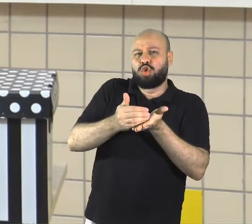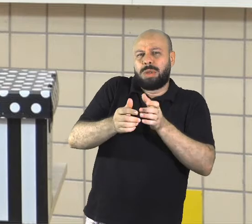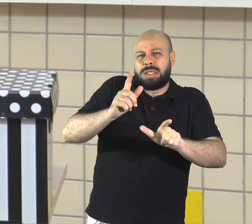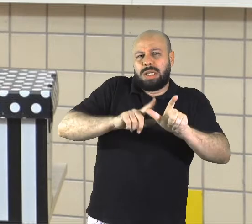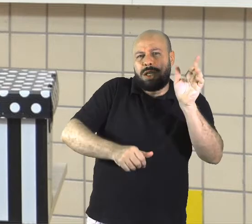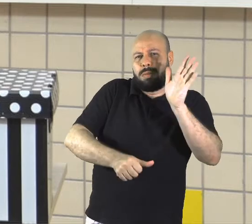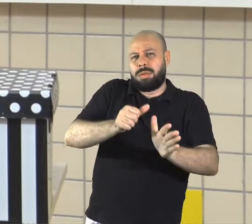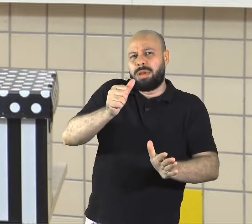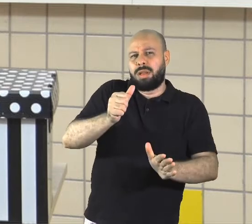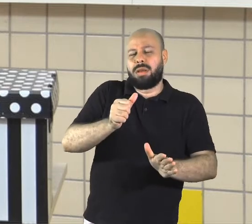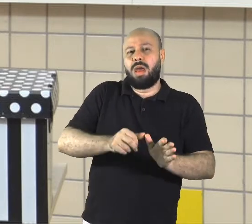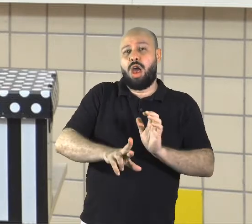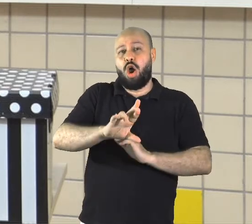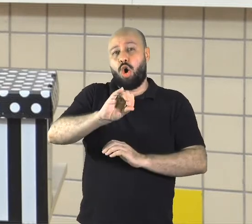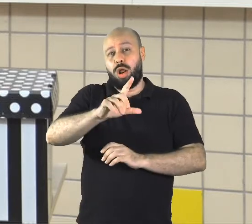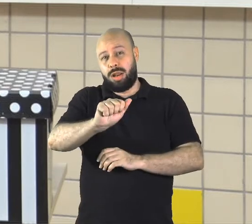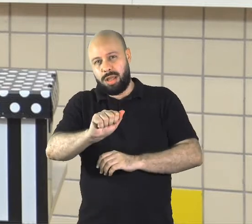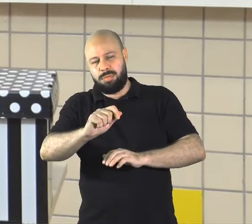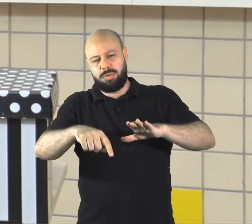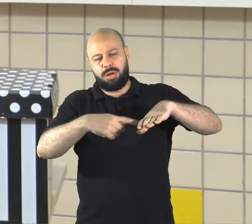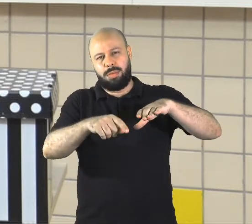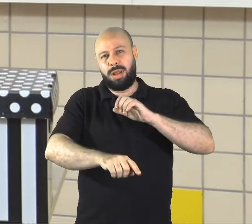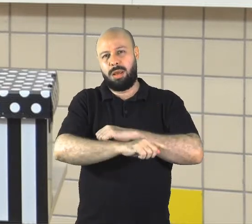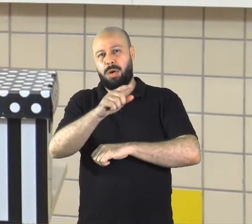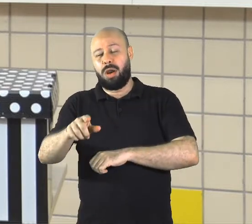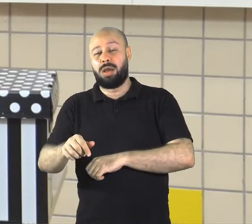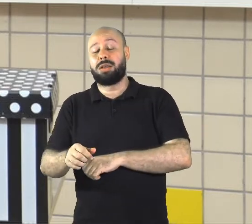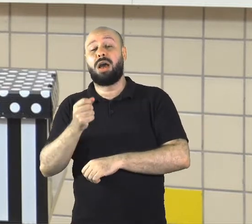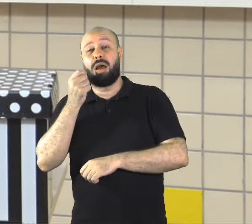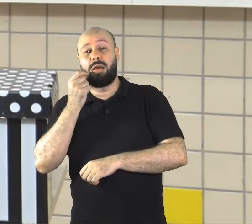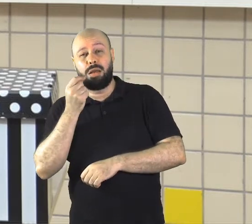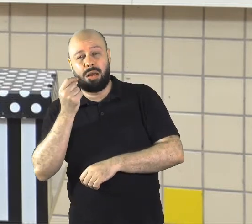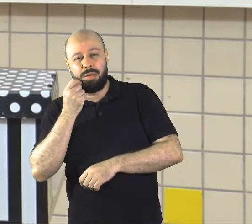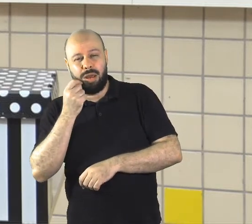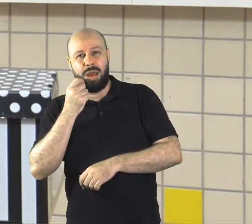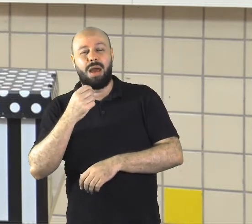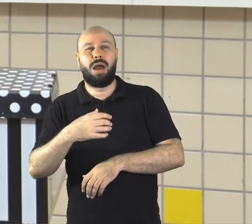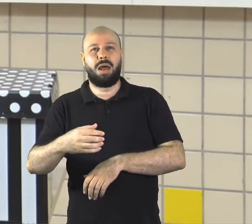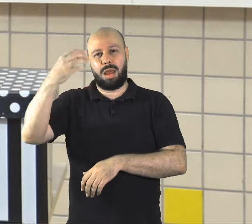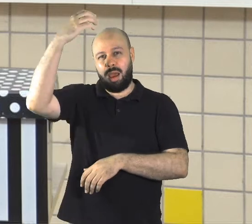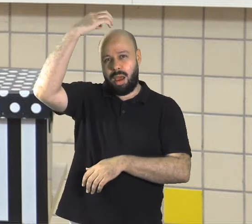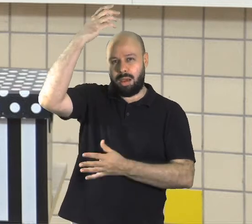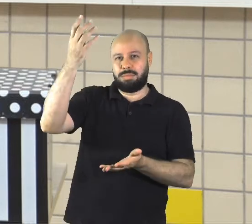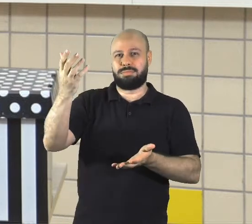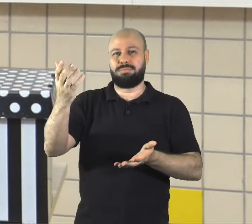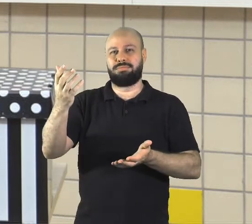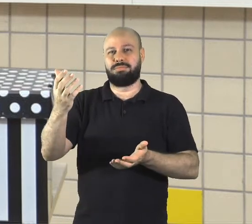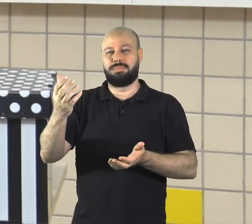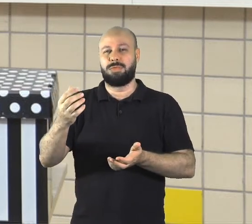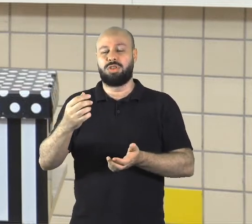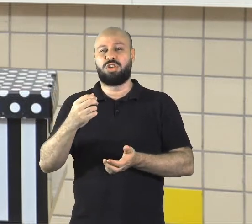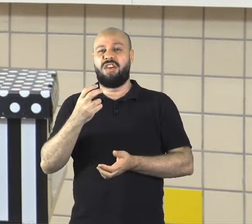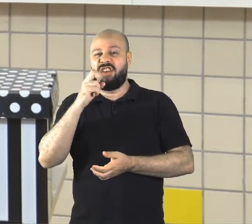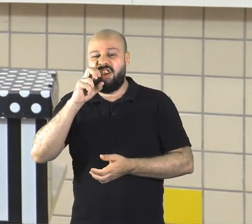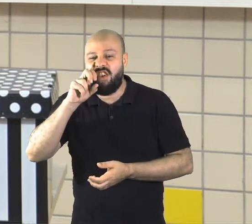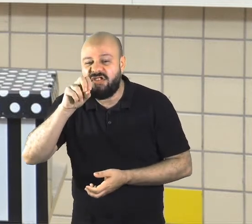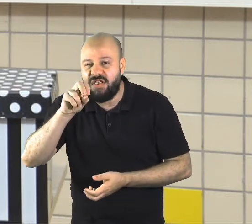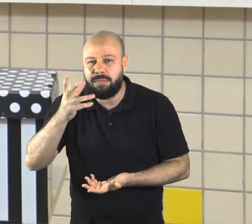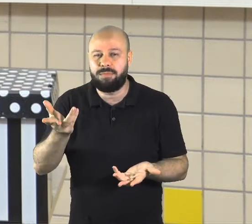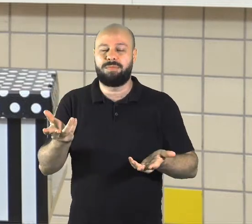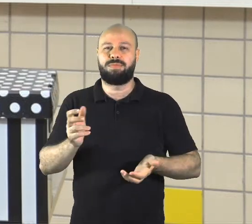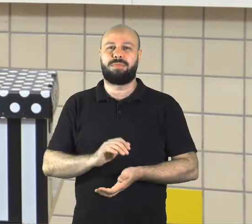roda, logo depois tem o quê? A ratinha, rainha, rato, rei, roer. Que